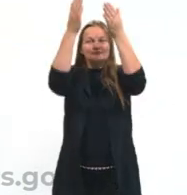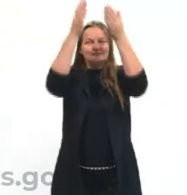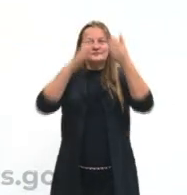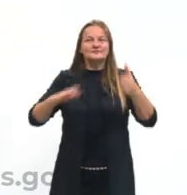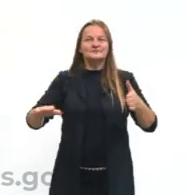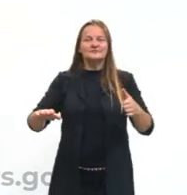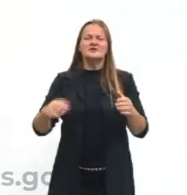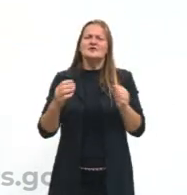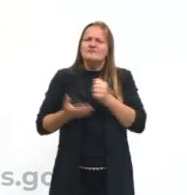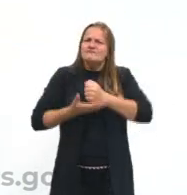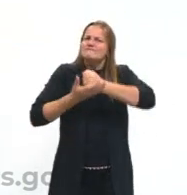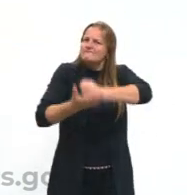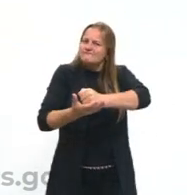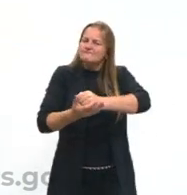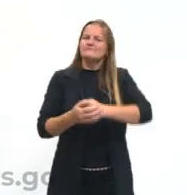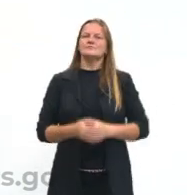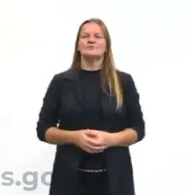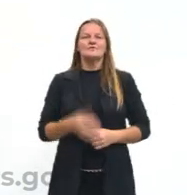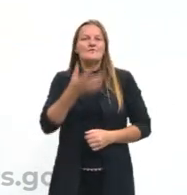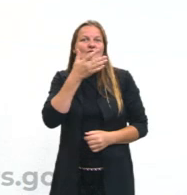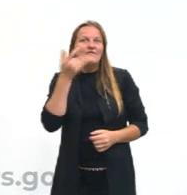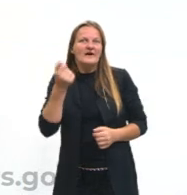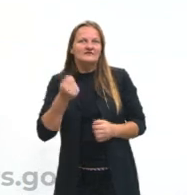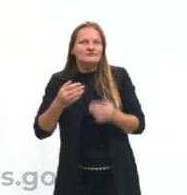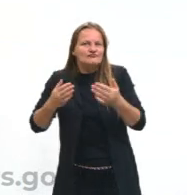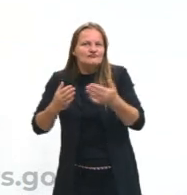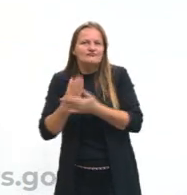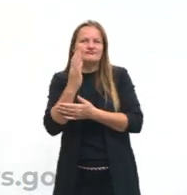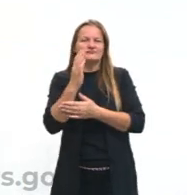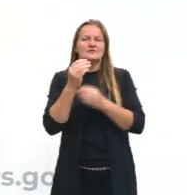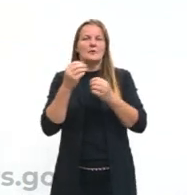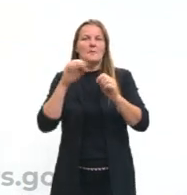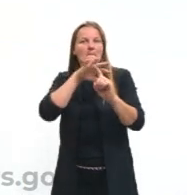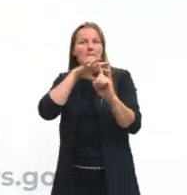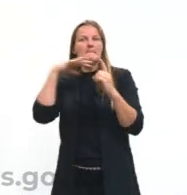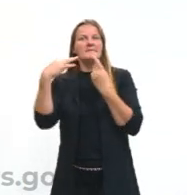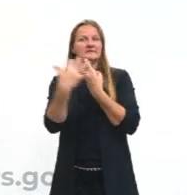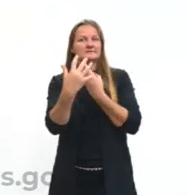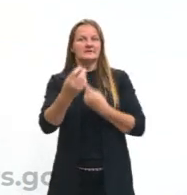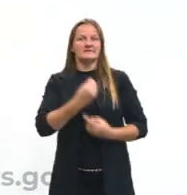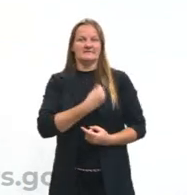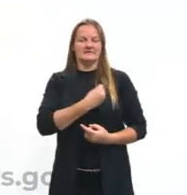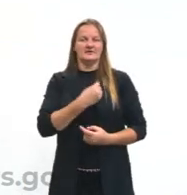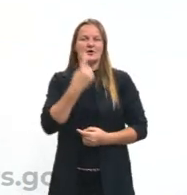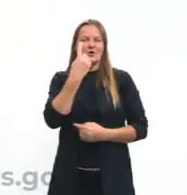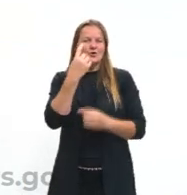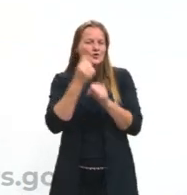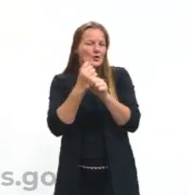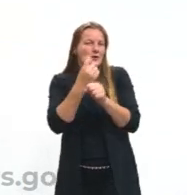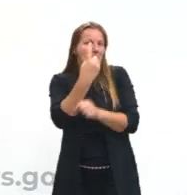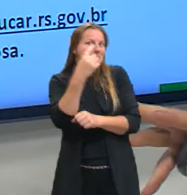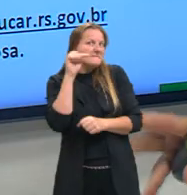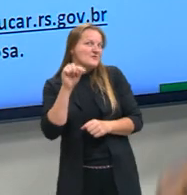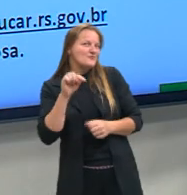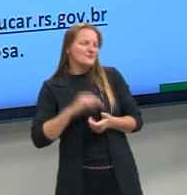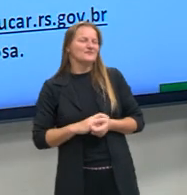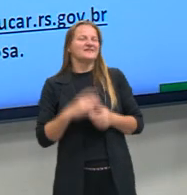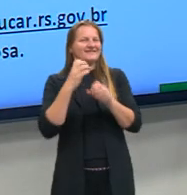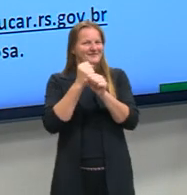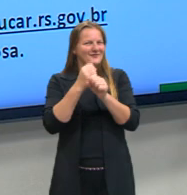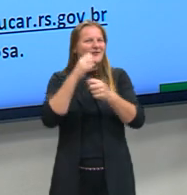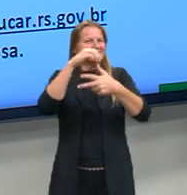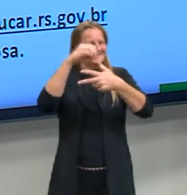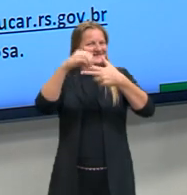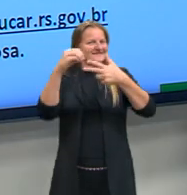do Sul para te ajudar para te facilitar para trazer uma outra perspectiva para que você tire mil ou segui muito próximo a 1.000